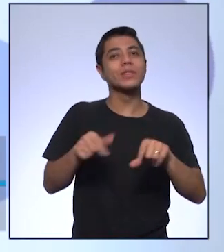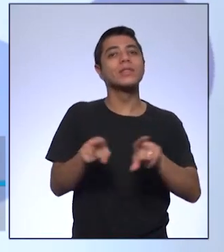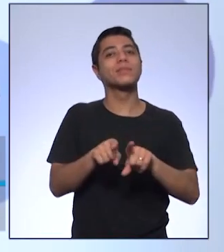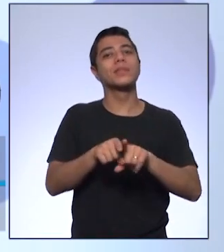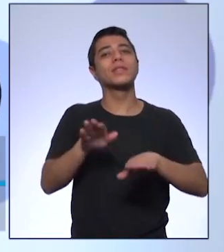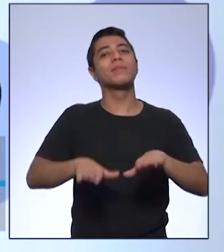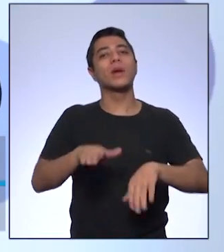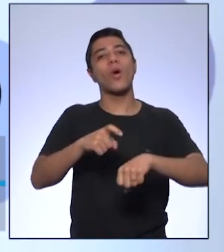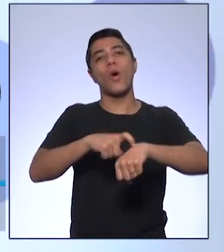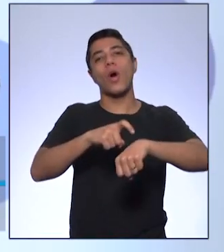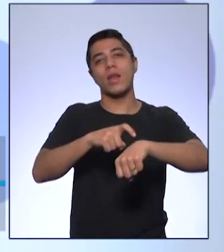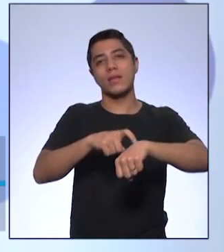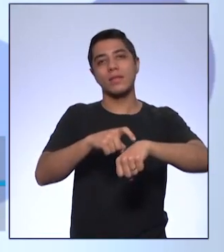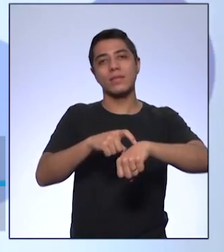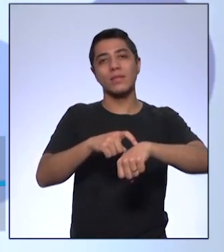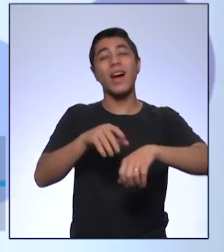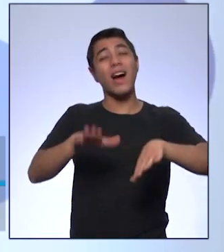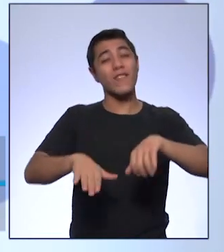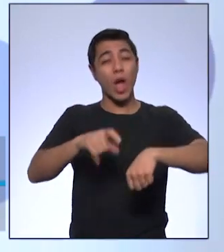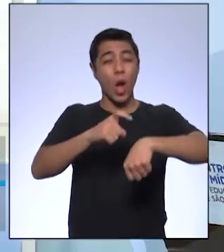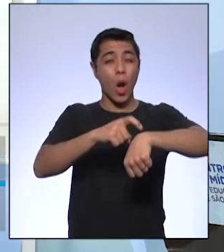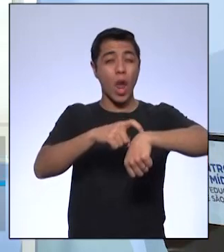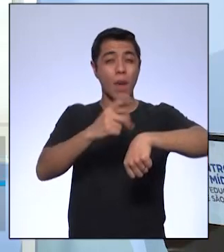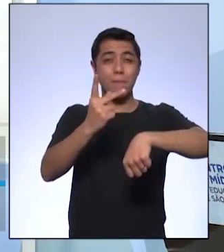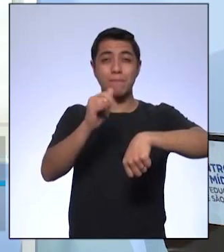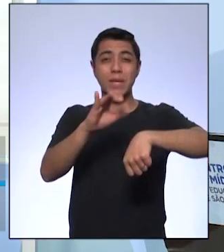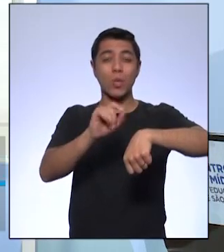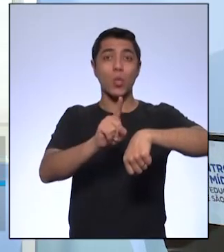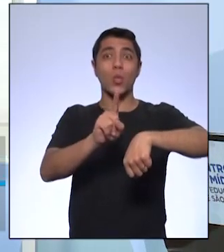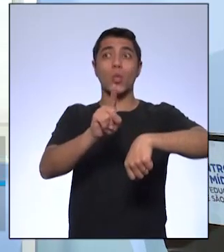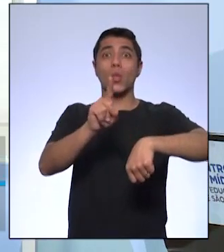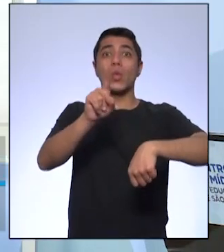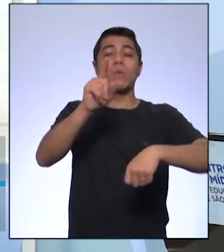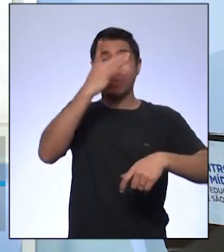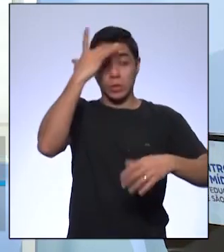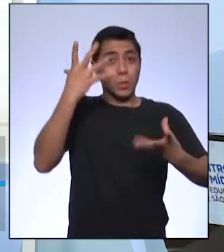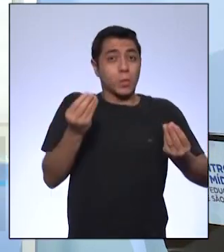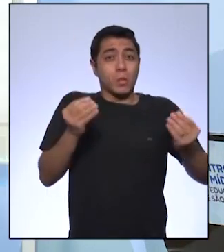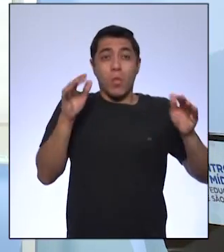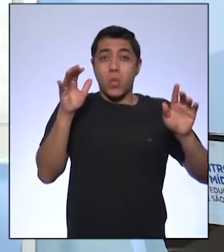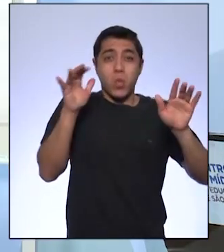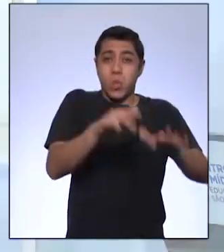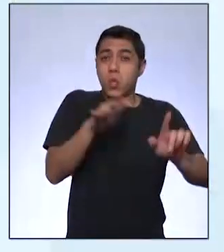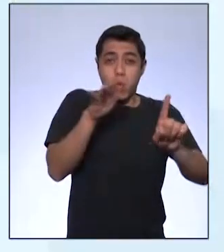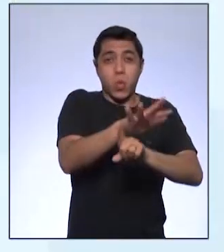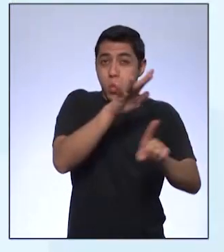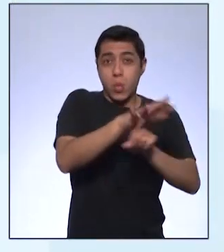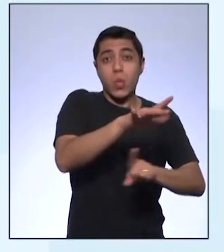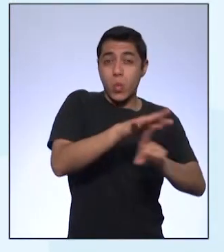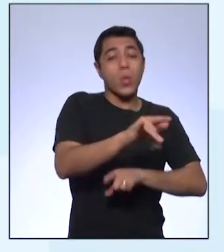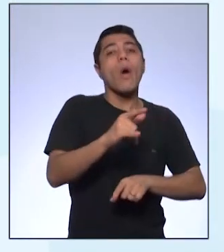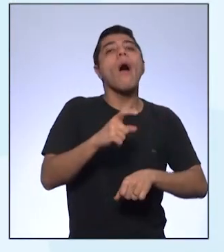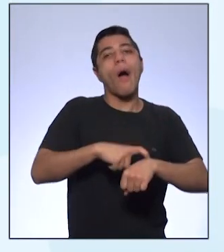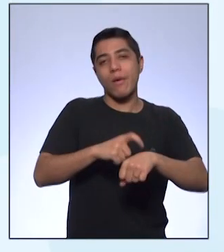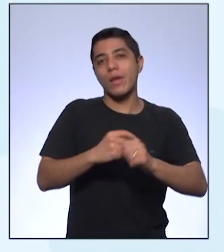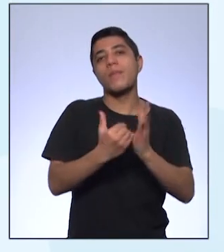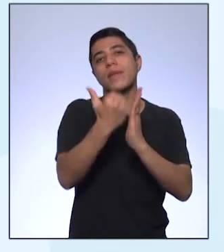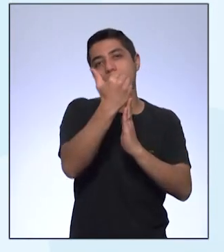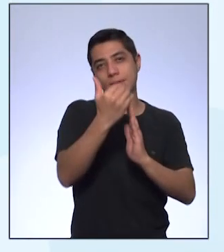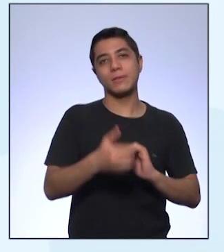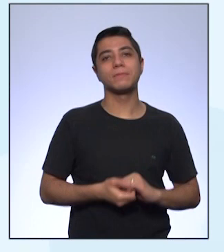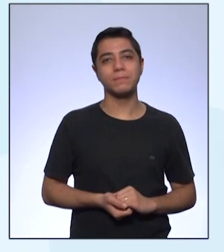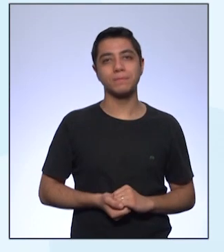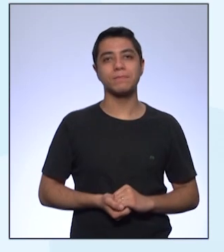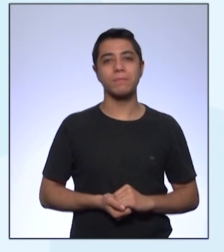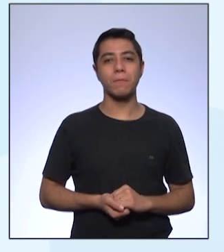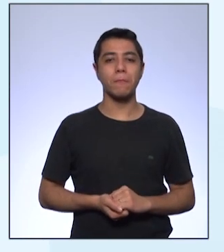geralmente esse horário de pico, né? Sim, é verdade. Tudo bem? Vamos pensar um pouquinho? Olha lá na tela de vocês. Como estamos